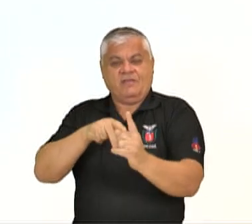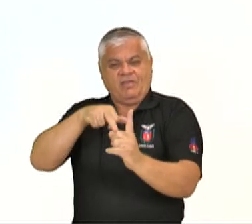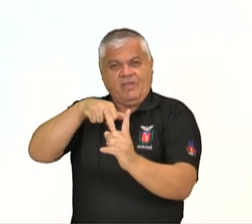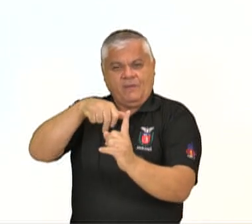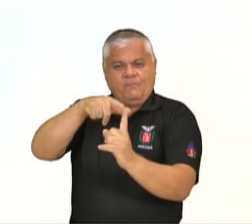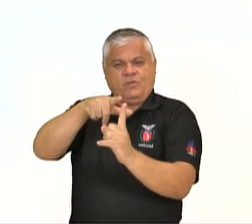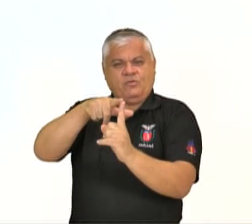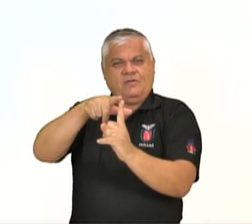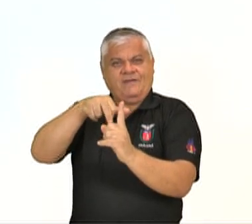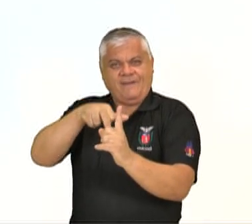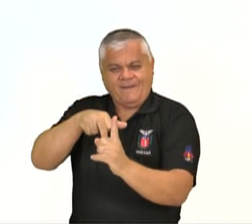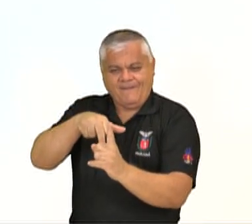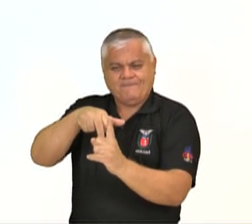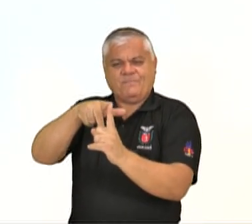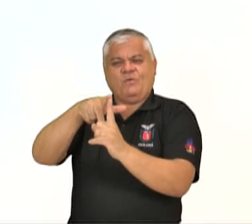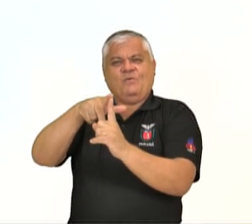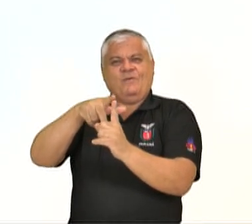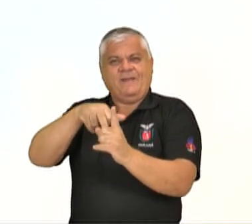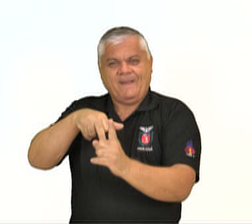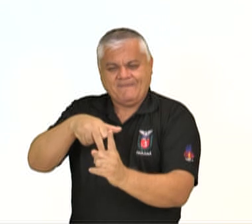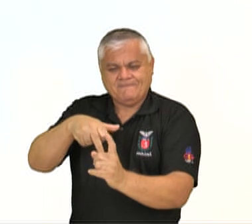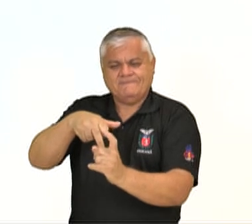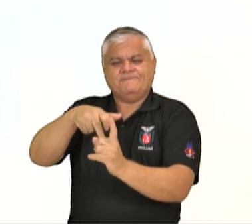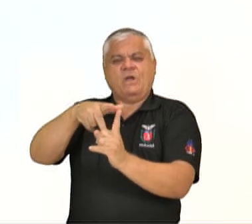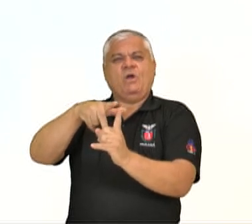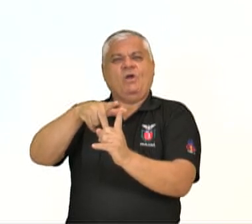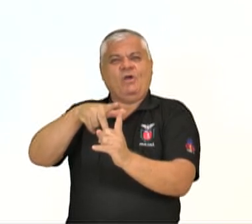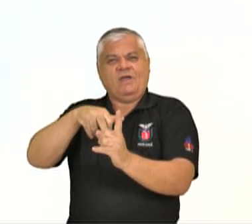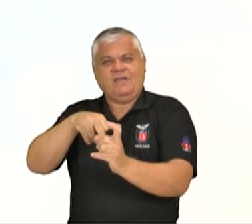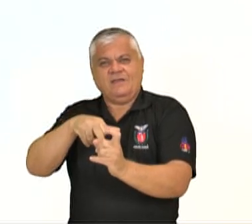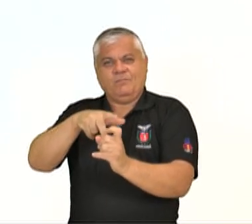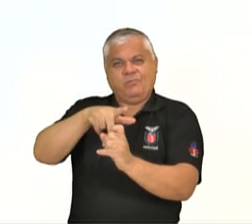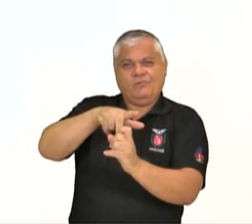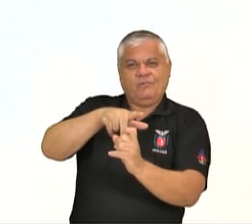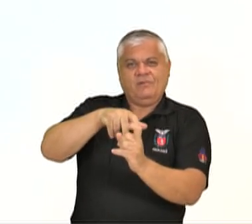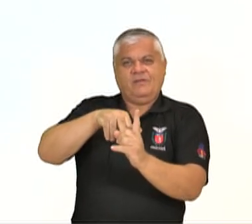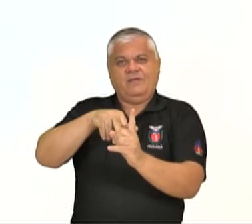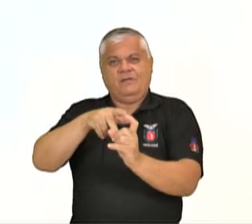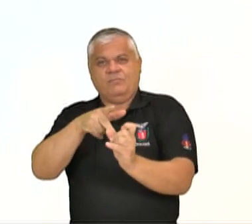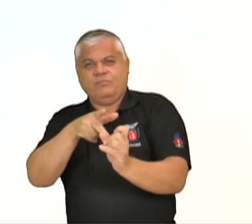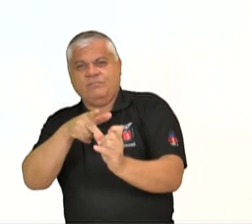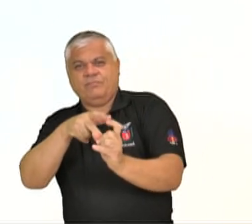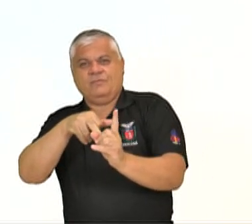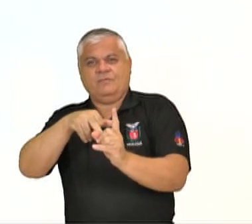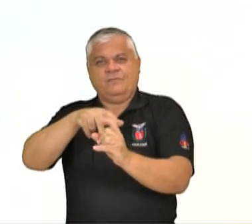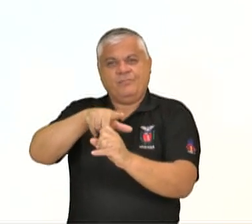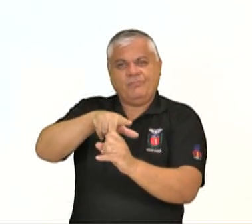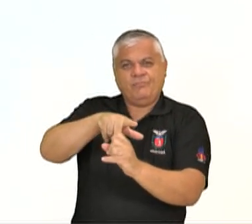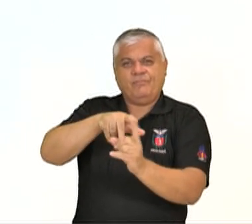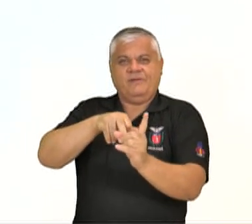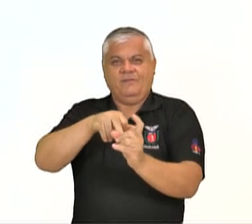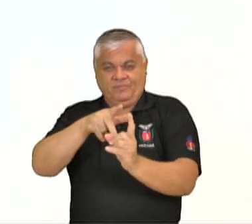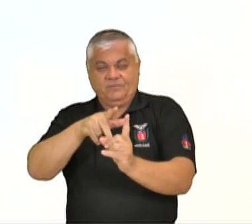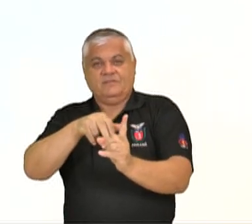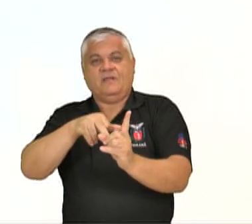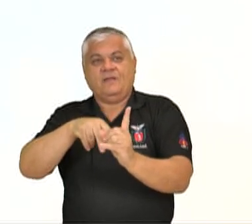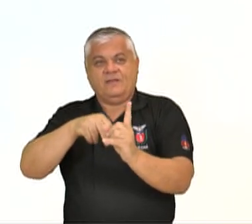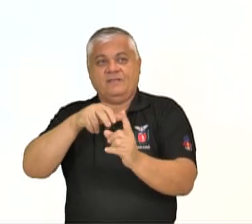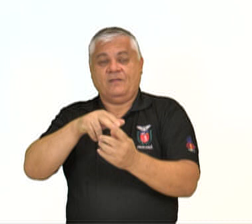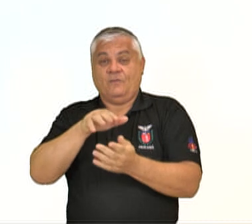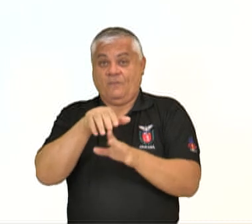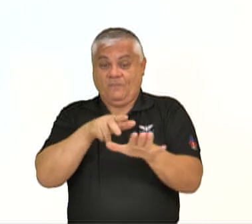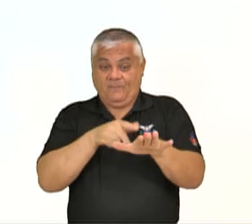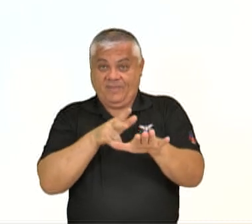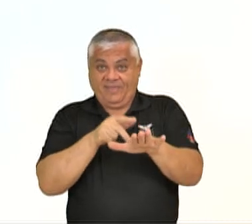adversário com a planta do pé. Então, ele não é um chute feito com a ponta, né? O pé vai